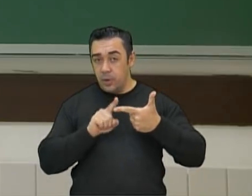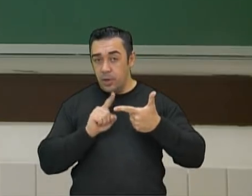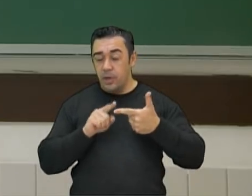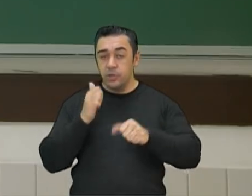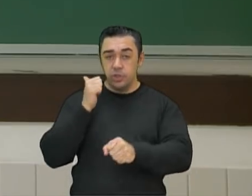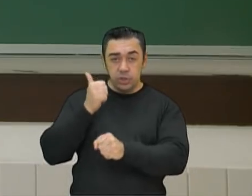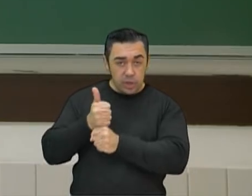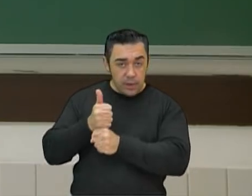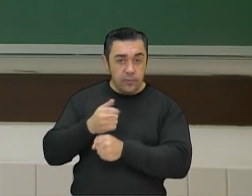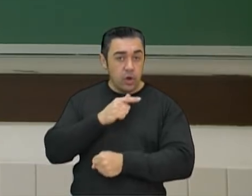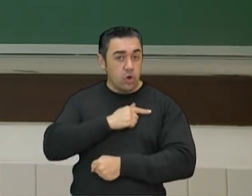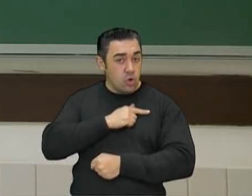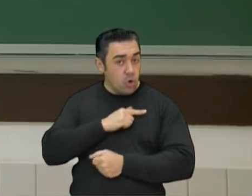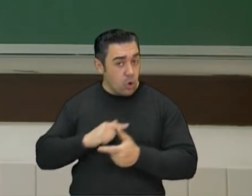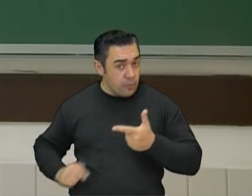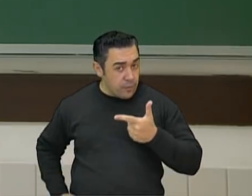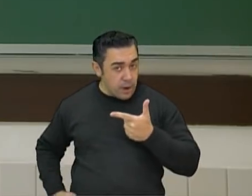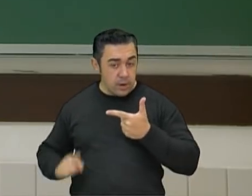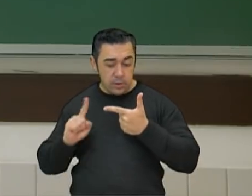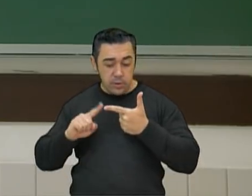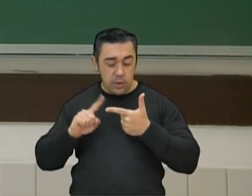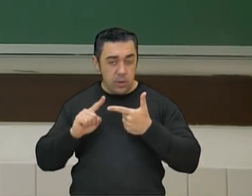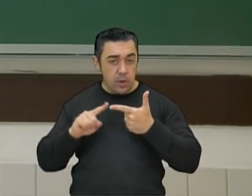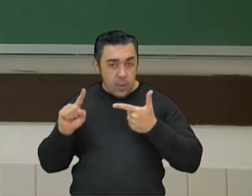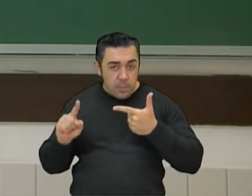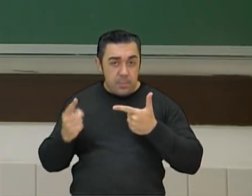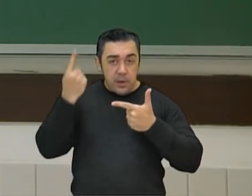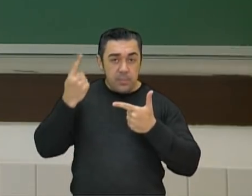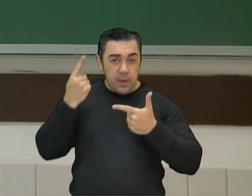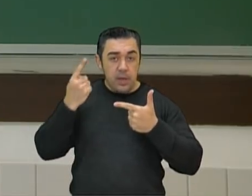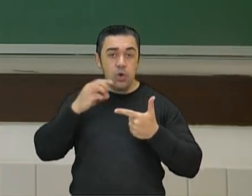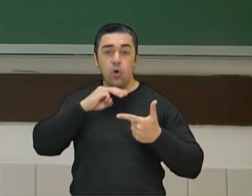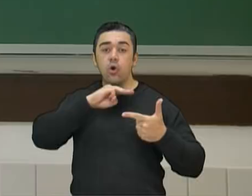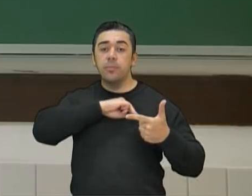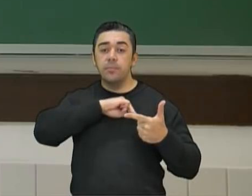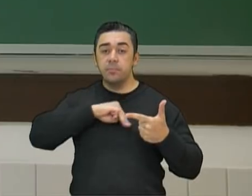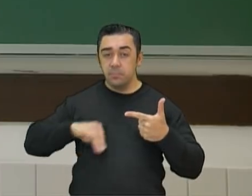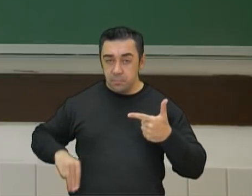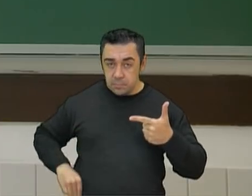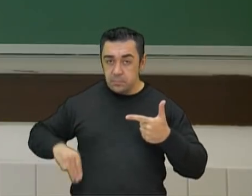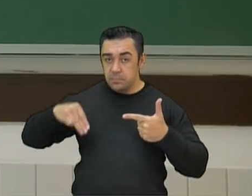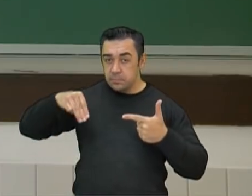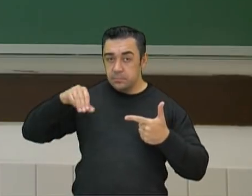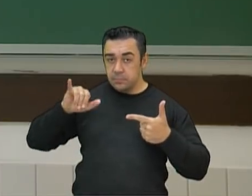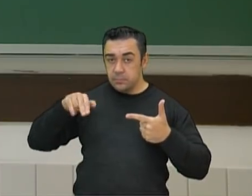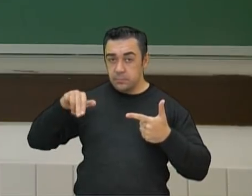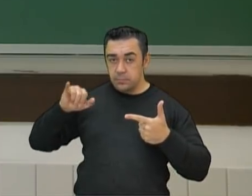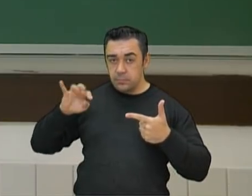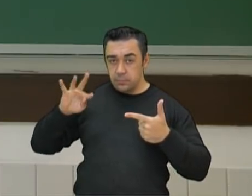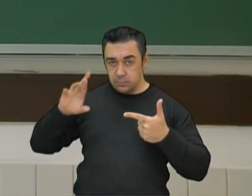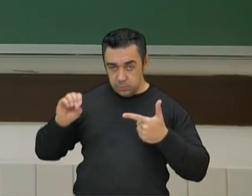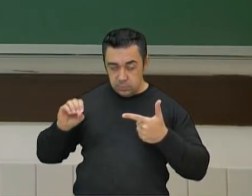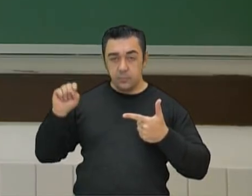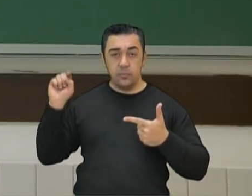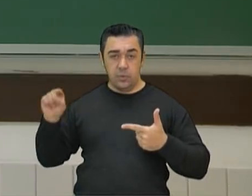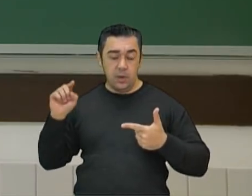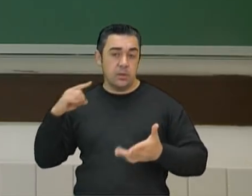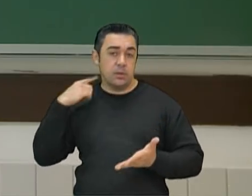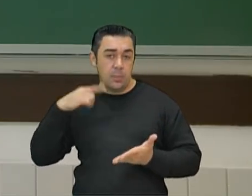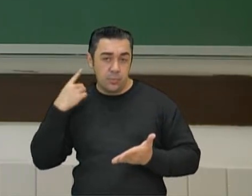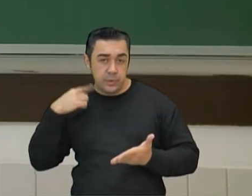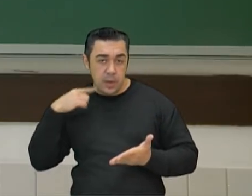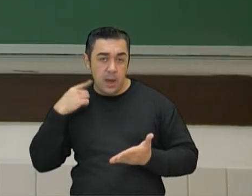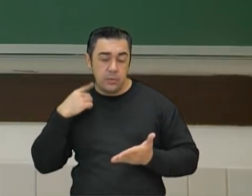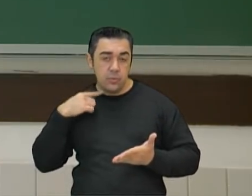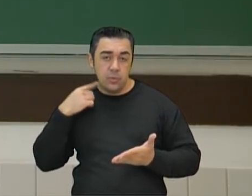o primeiro-ministro, o chefe dos ministros, esse indicado pelos deputados, pelos parlamentares.